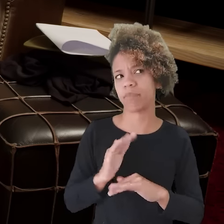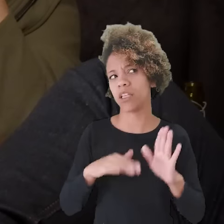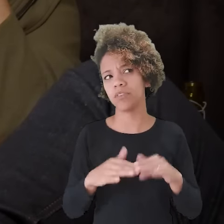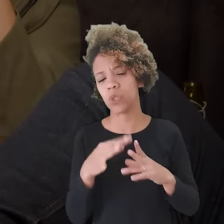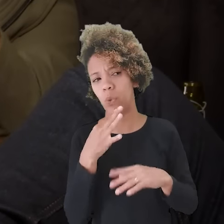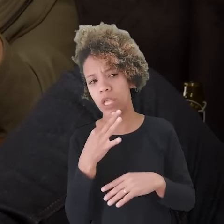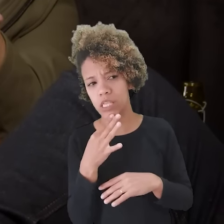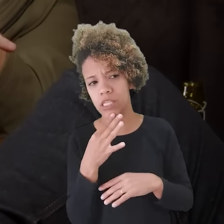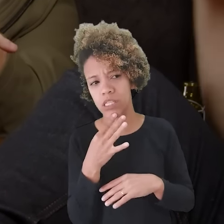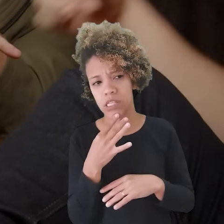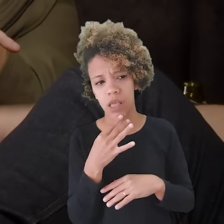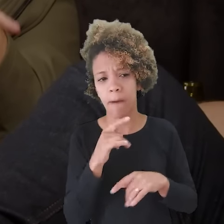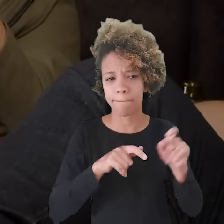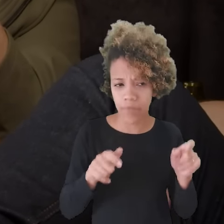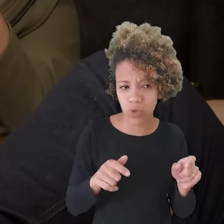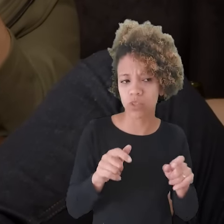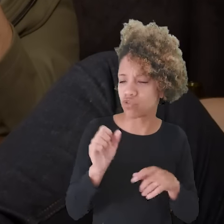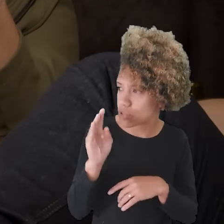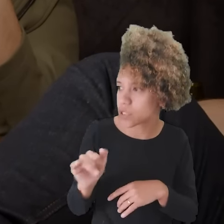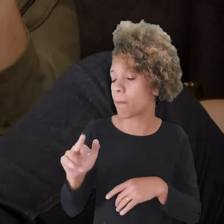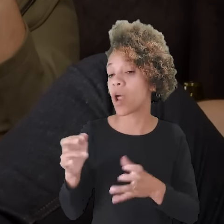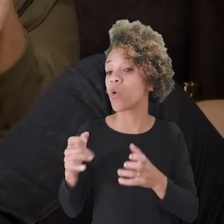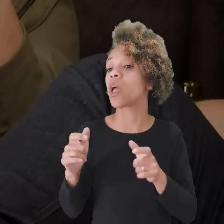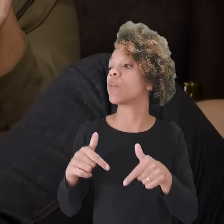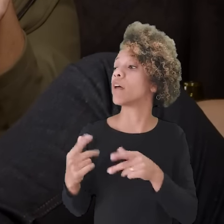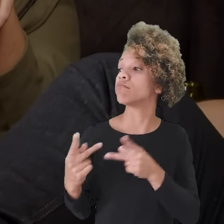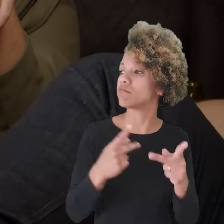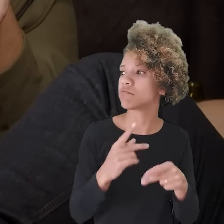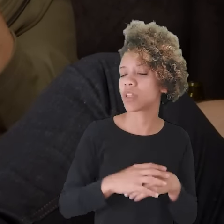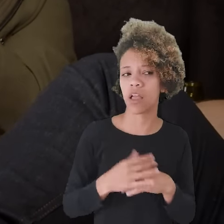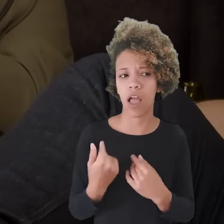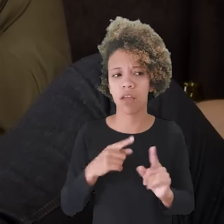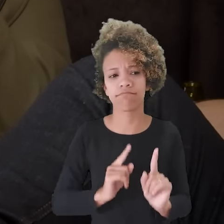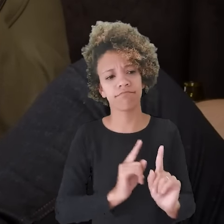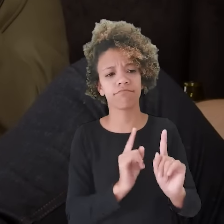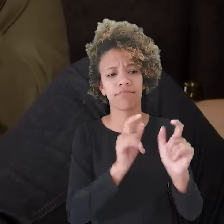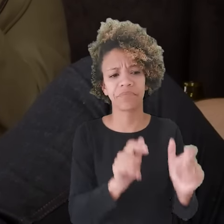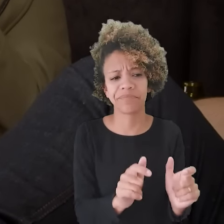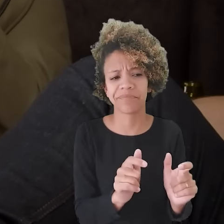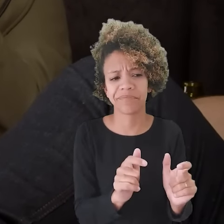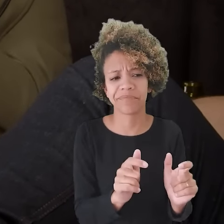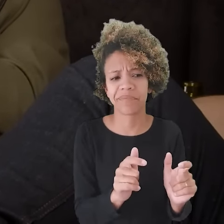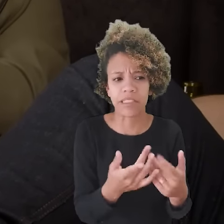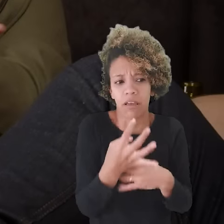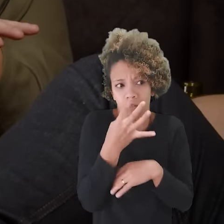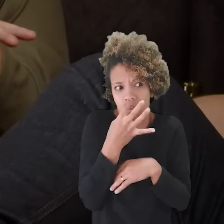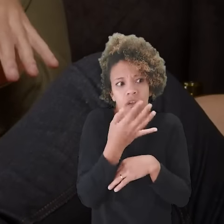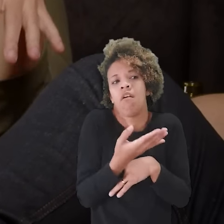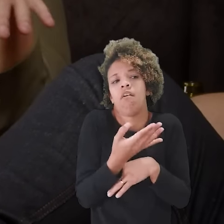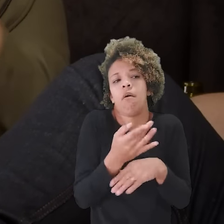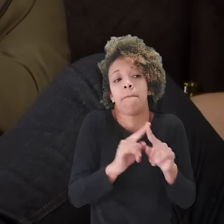Às vezes você conhece uma pessoa de São Paulo a pessoa fala assim eu quero te levar no lugar e aí a pessoa te leva no lugar que é